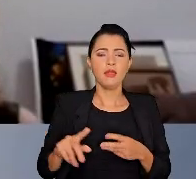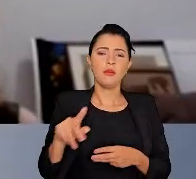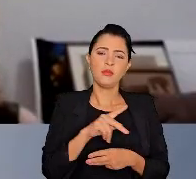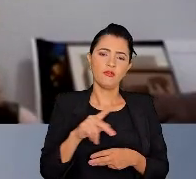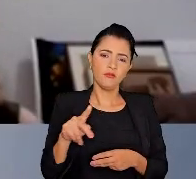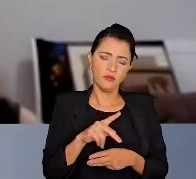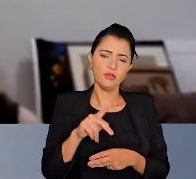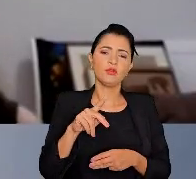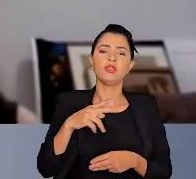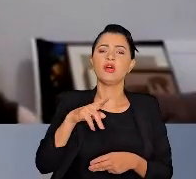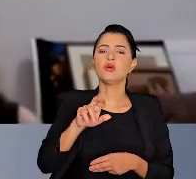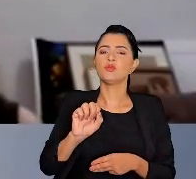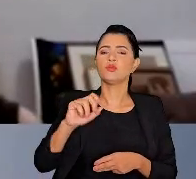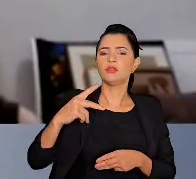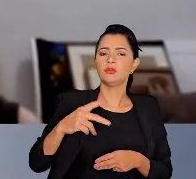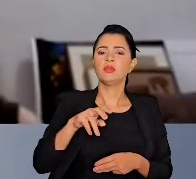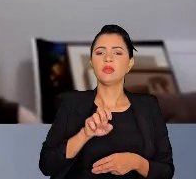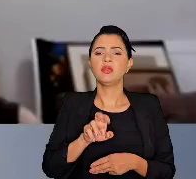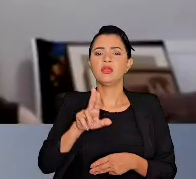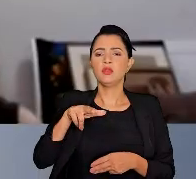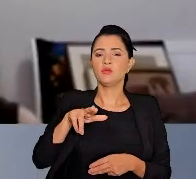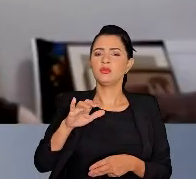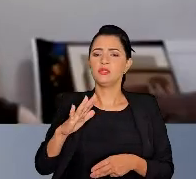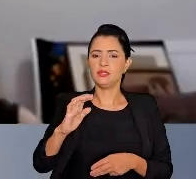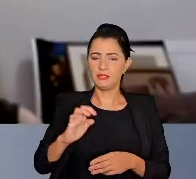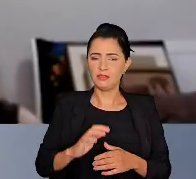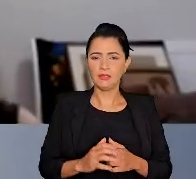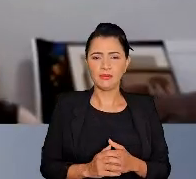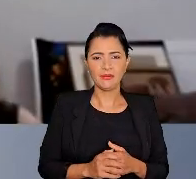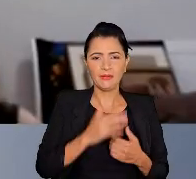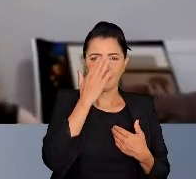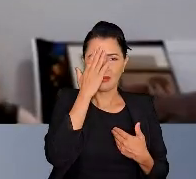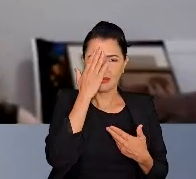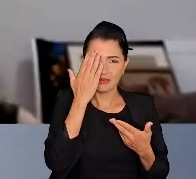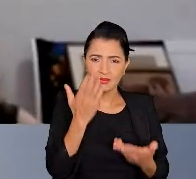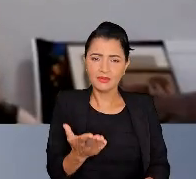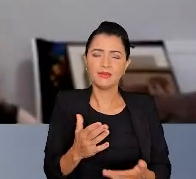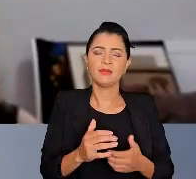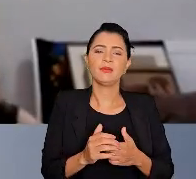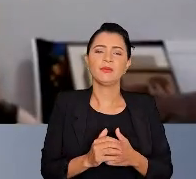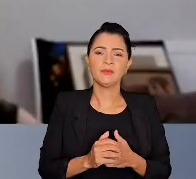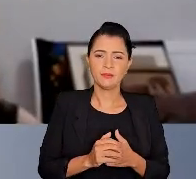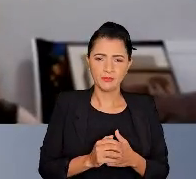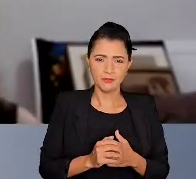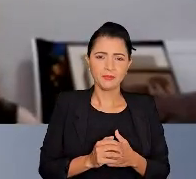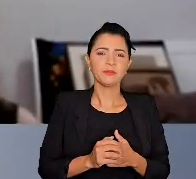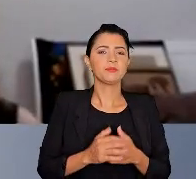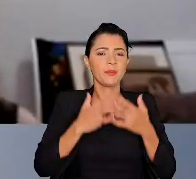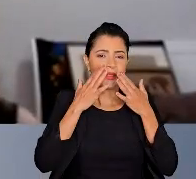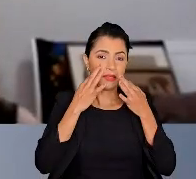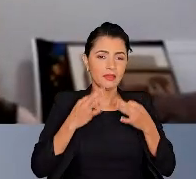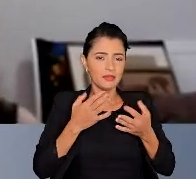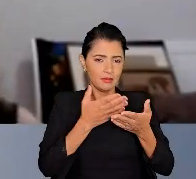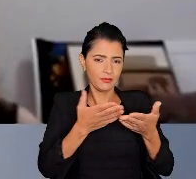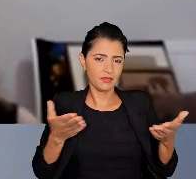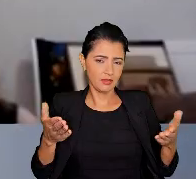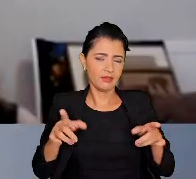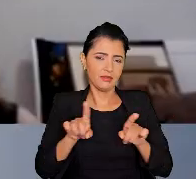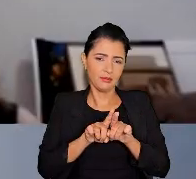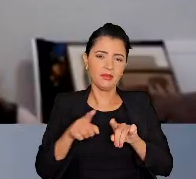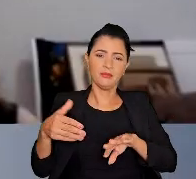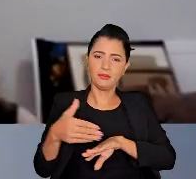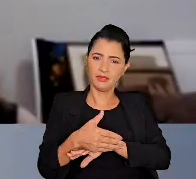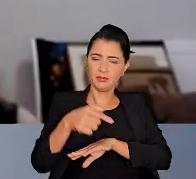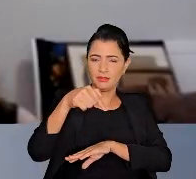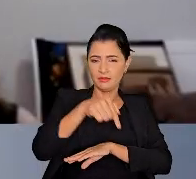doutora da USP, Eunice Prudente. Agradecendo a atenção de todos, a